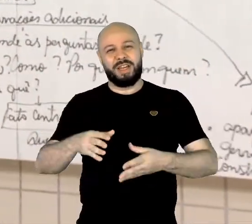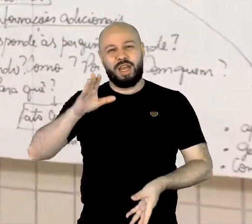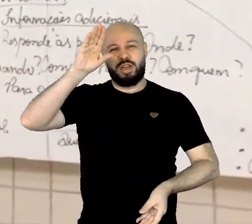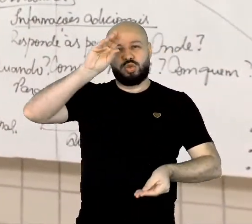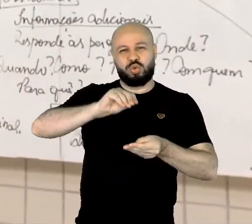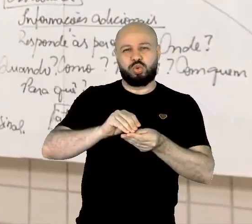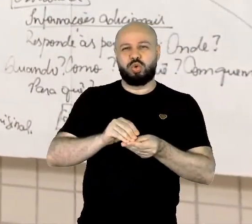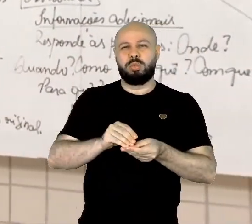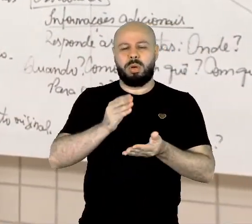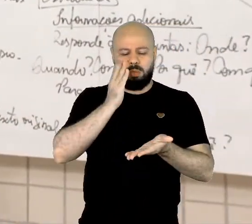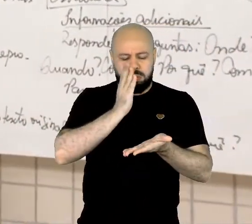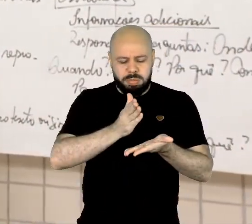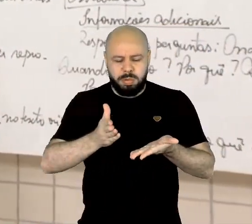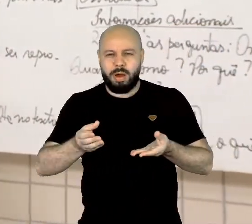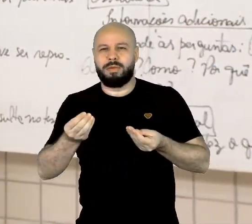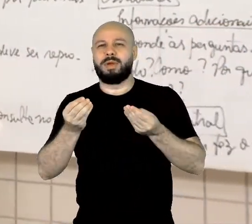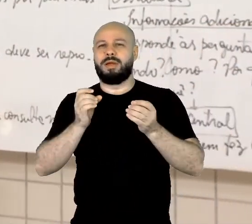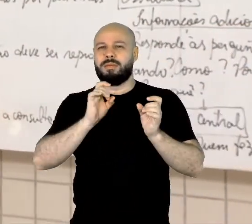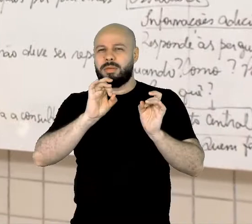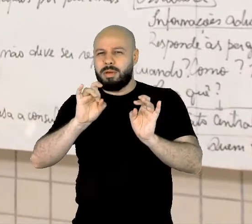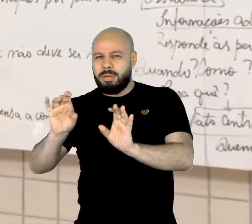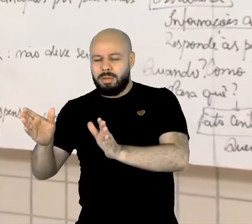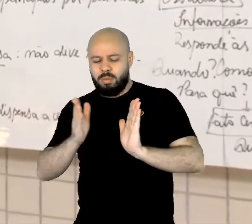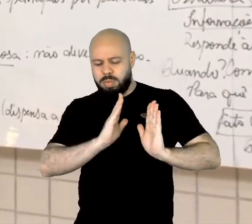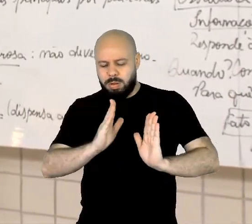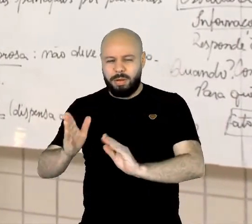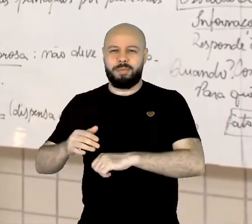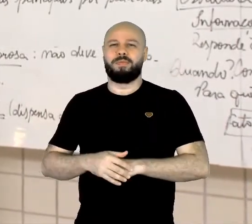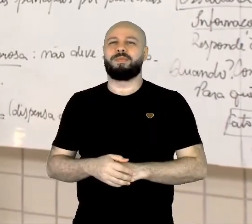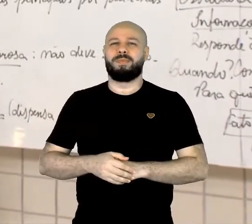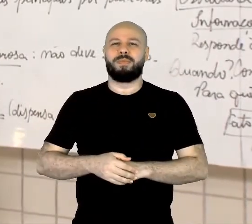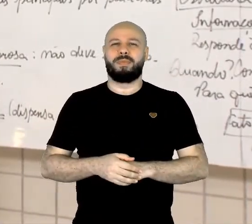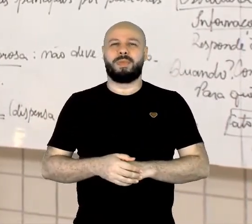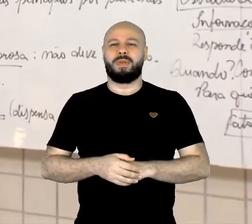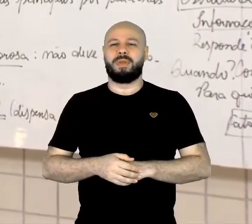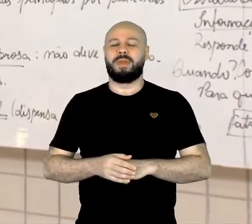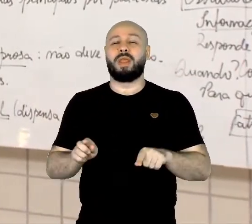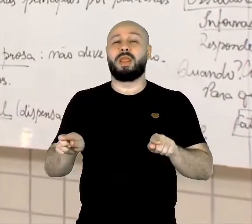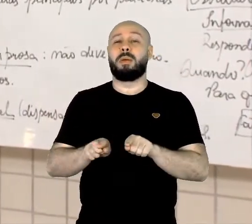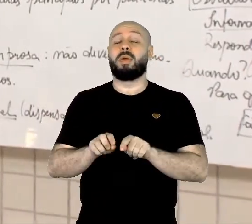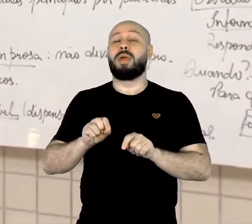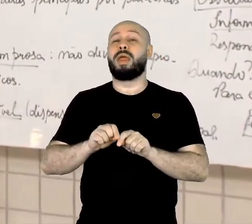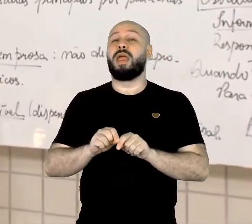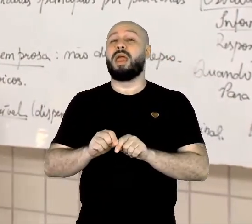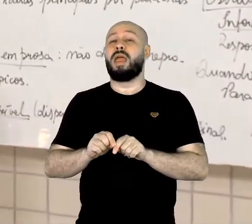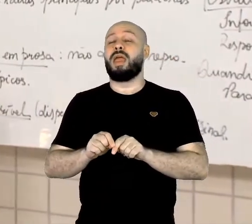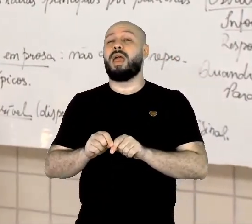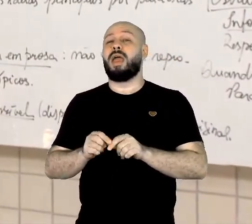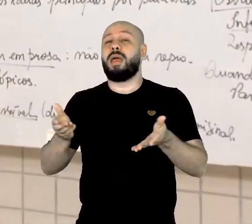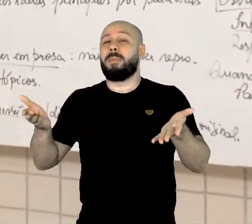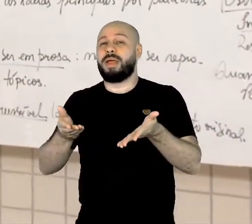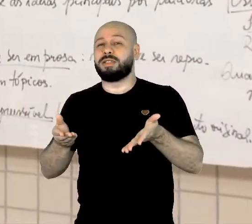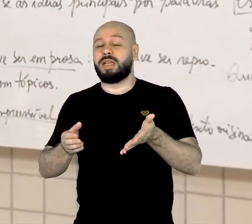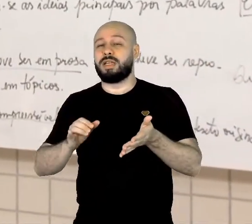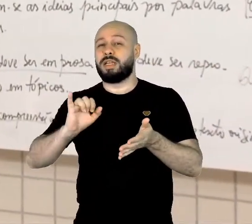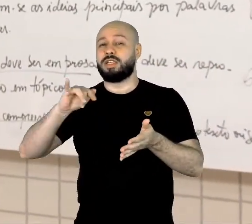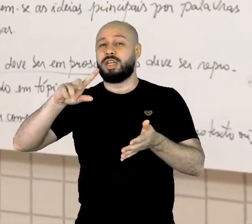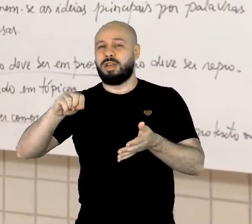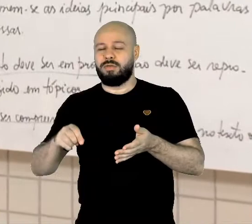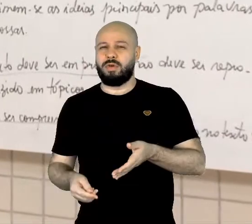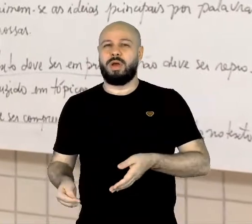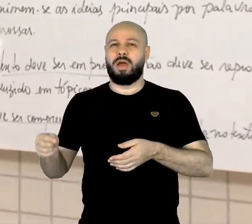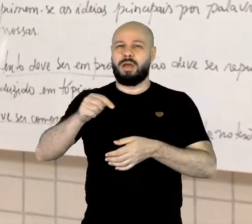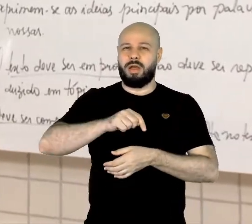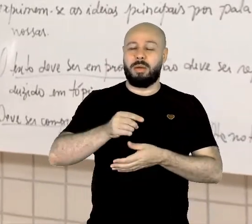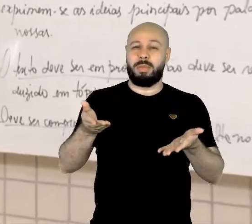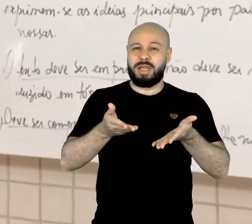as partes do resumo e falamos também sobre futuro do presente e presente do modo indicativo e presente